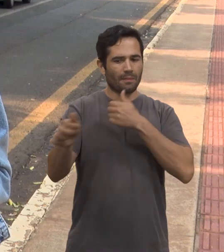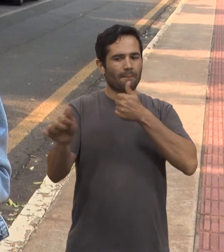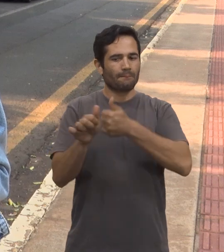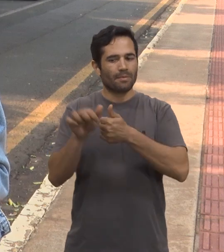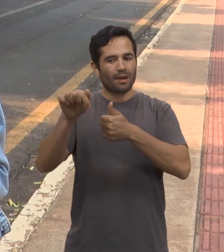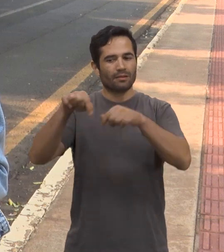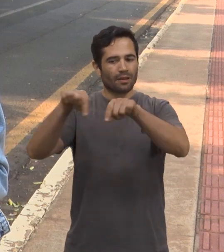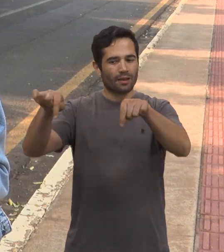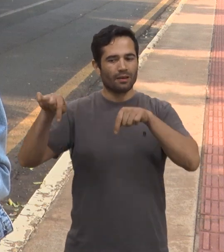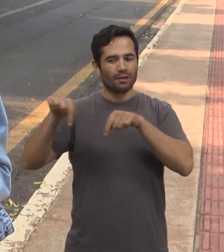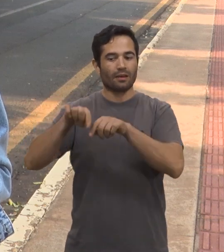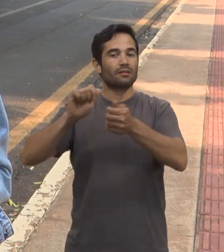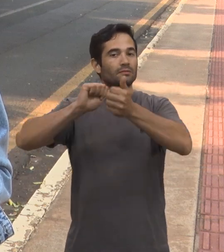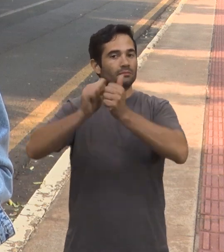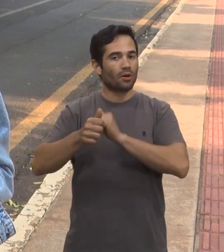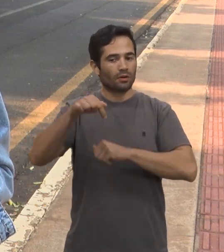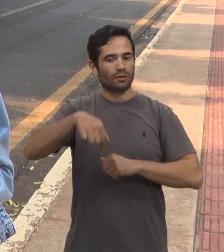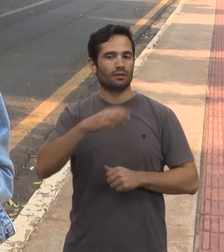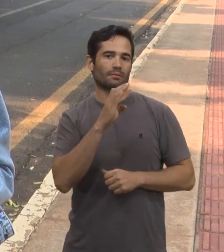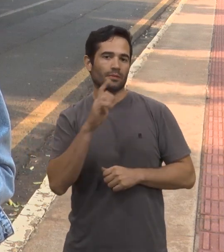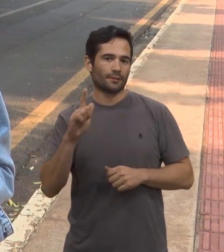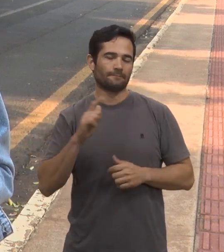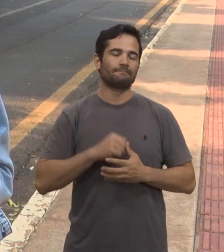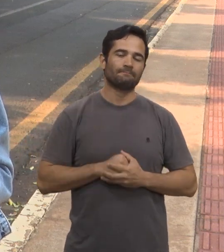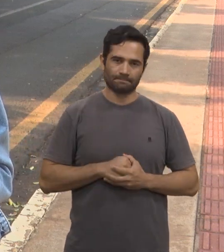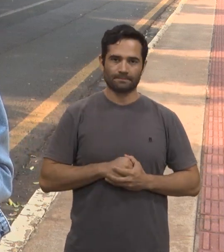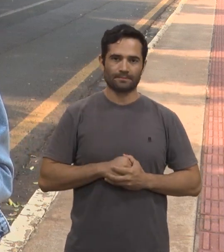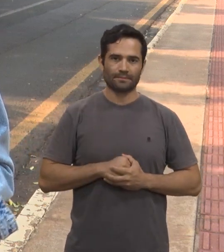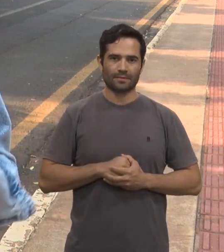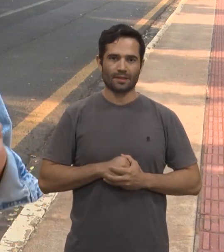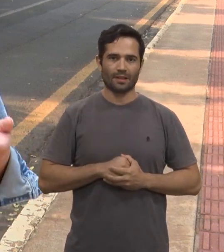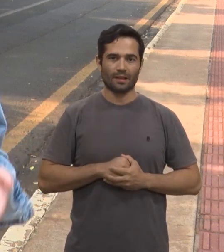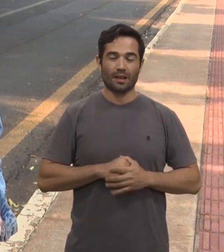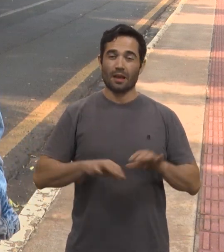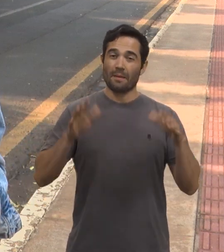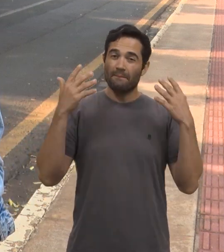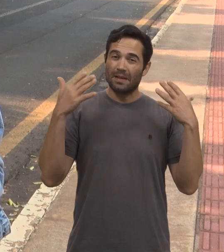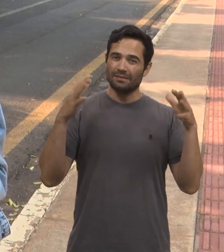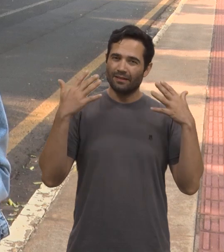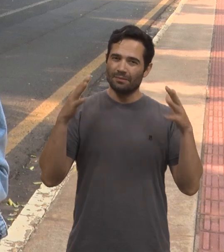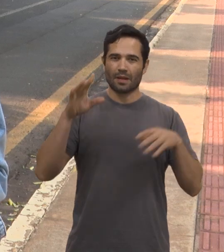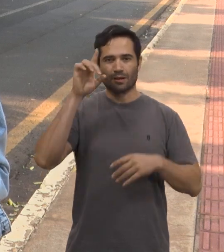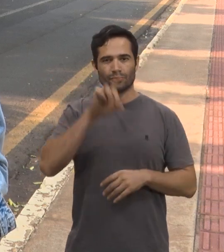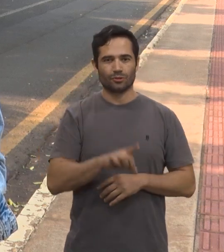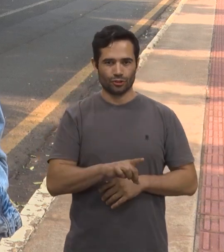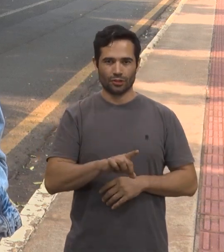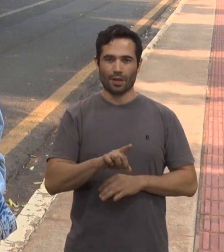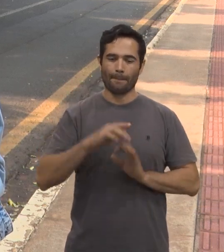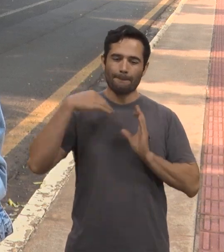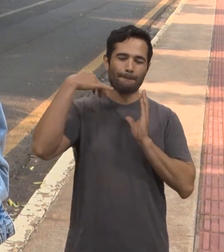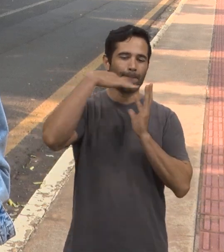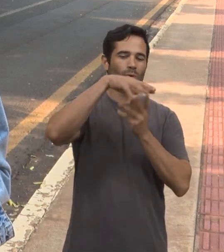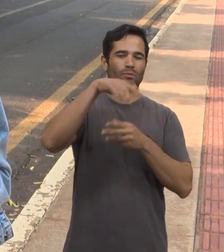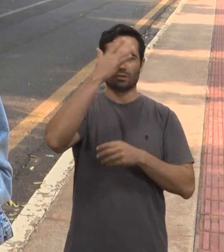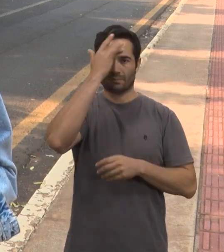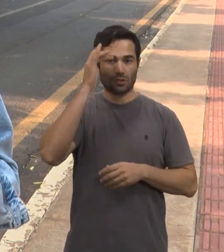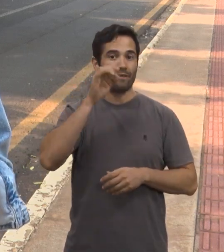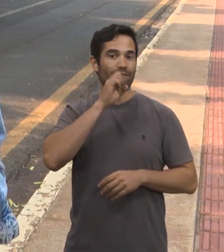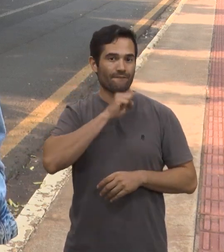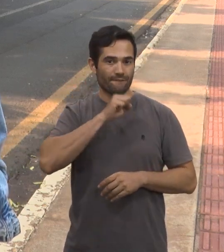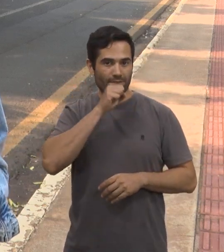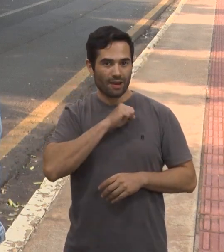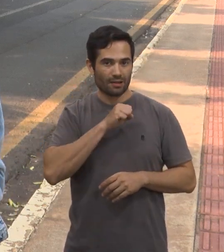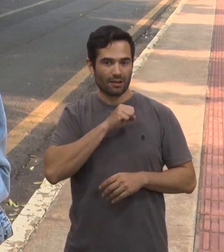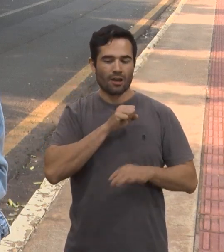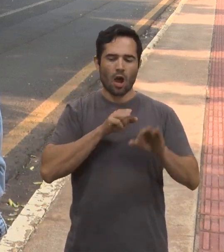próxima às quadras esportivas da Cidade Universitária para Celebrar o dia internacional da pessoa